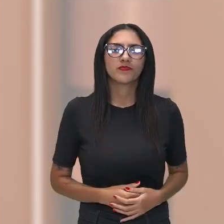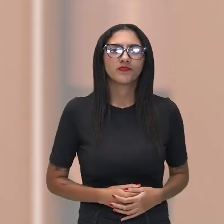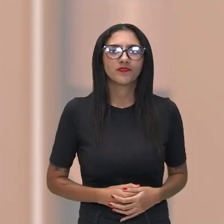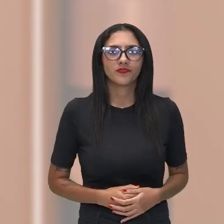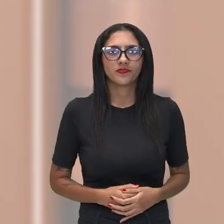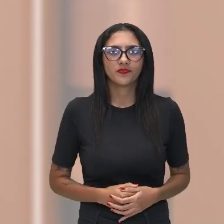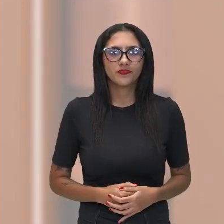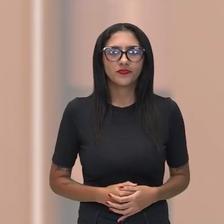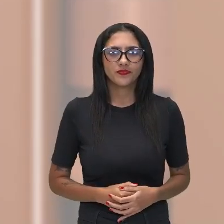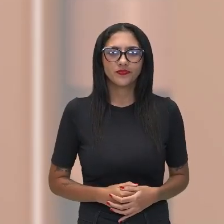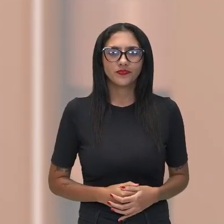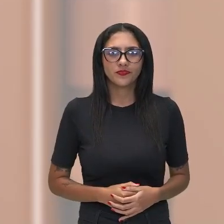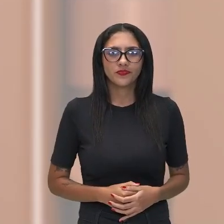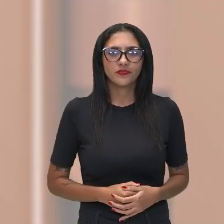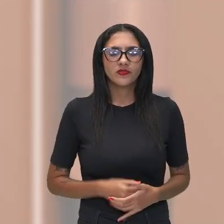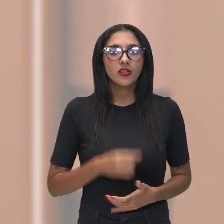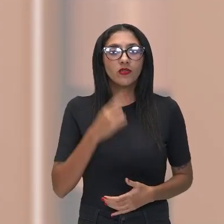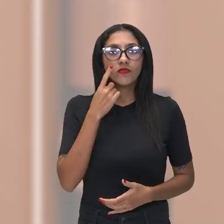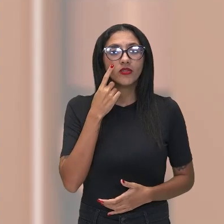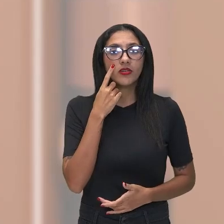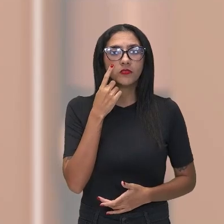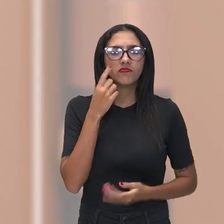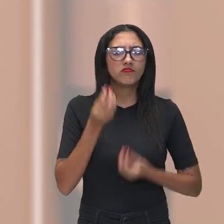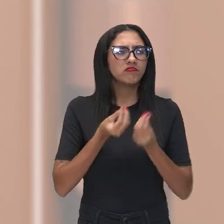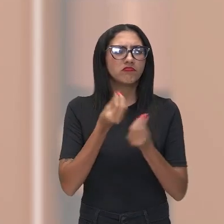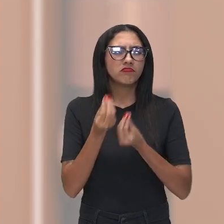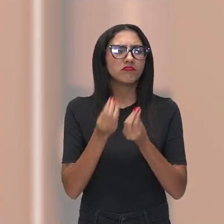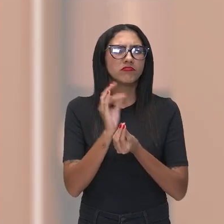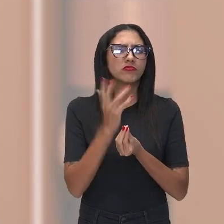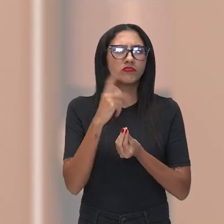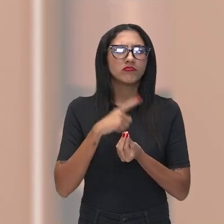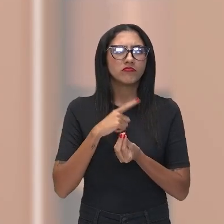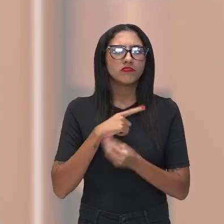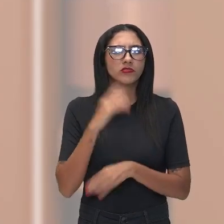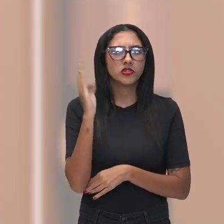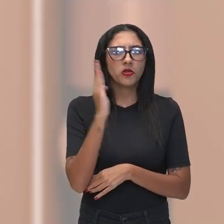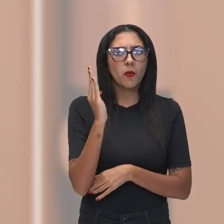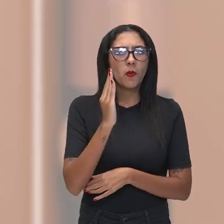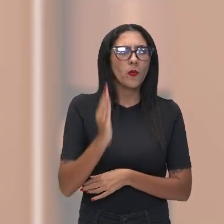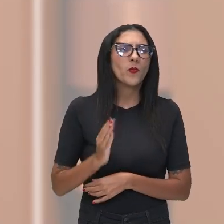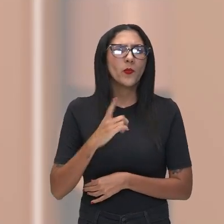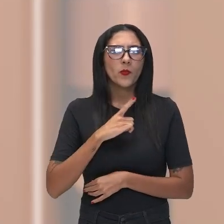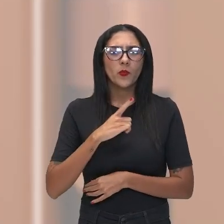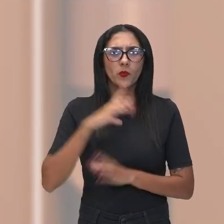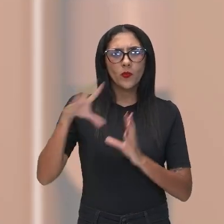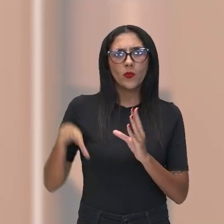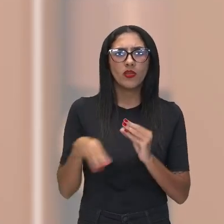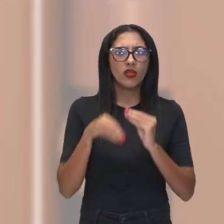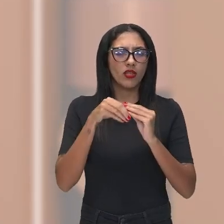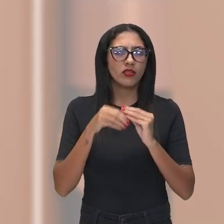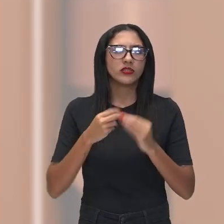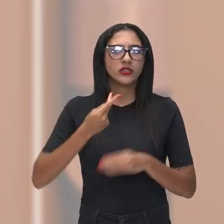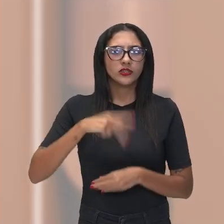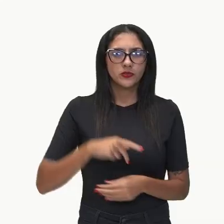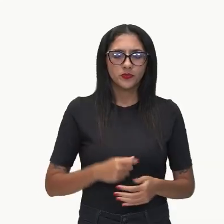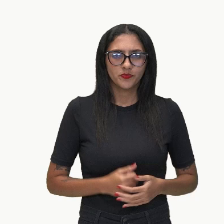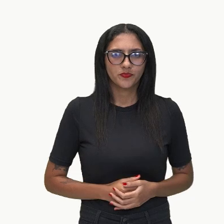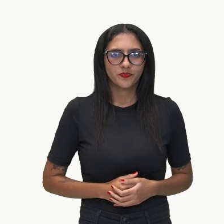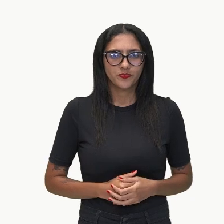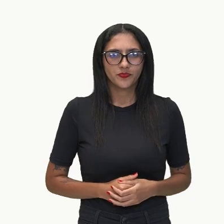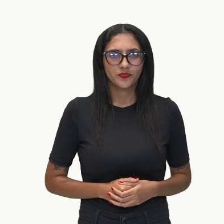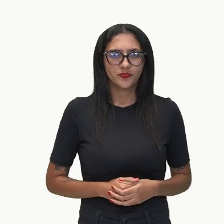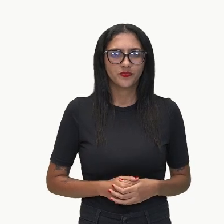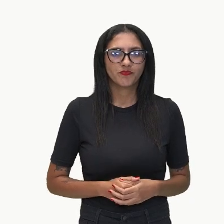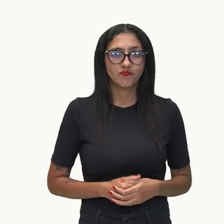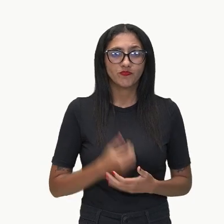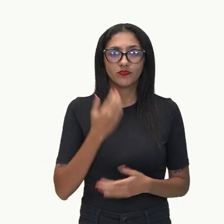uma olhada aqui num dos detalhes sobre essa participação aí da Força Expedicionária Brasileira na Segunda Guerra Mundial.